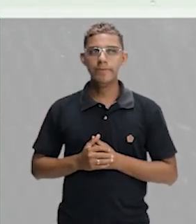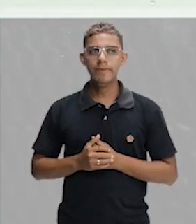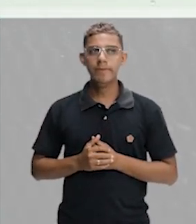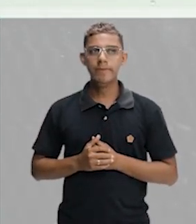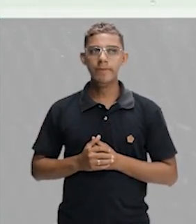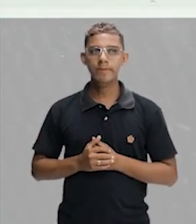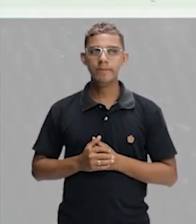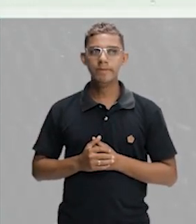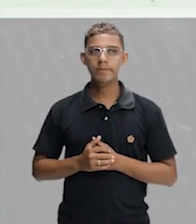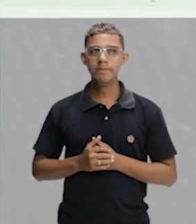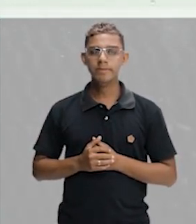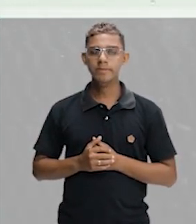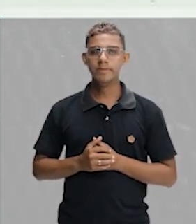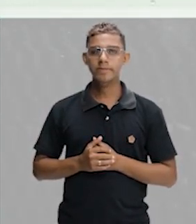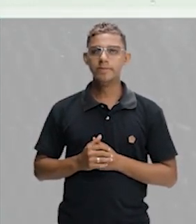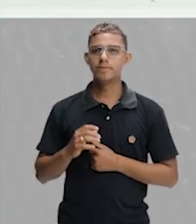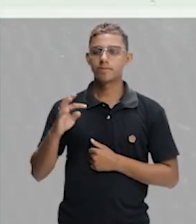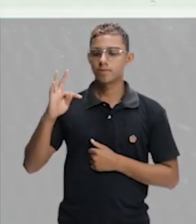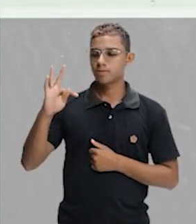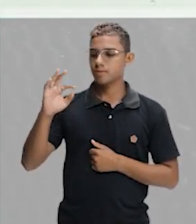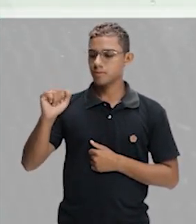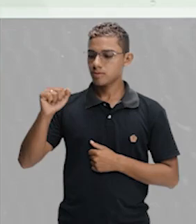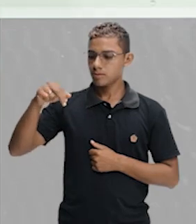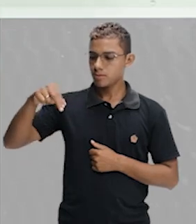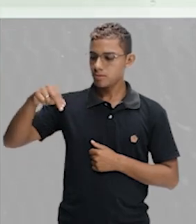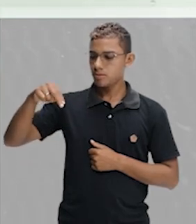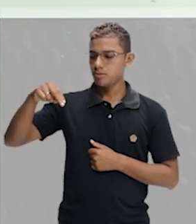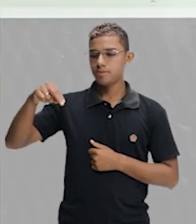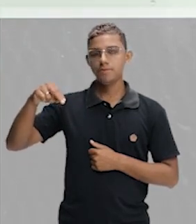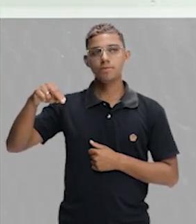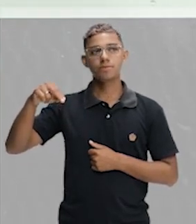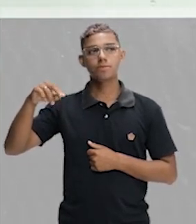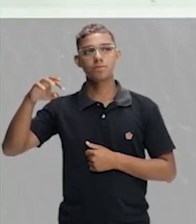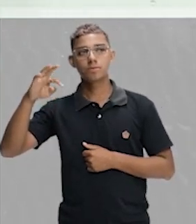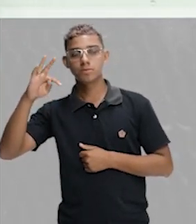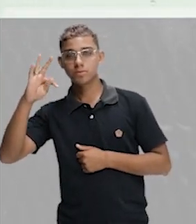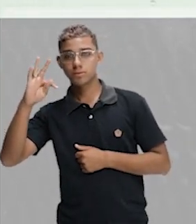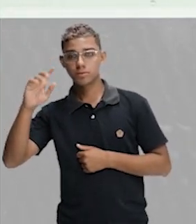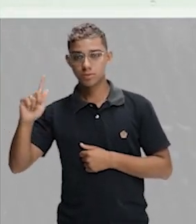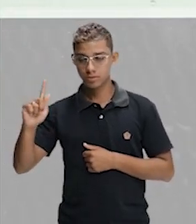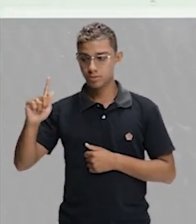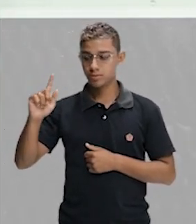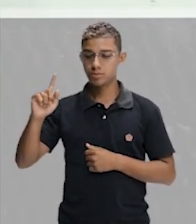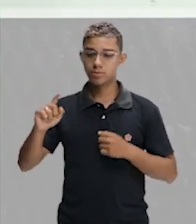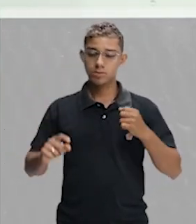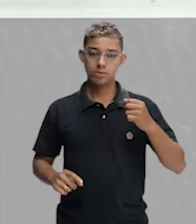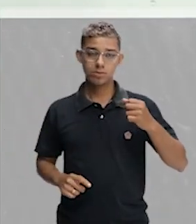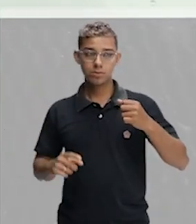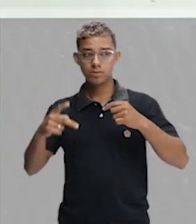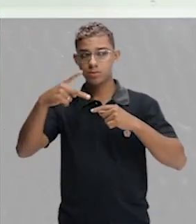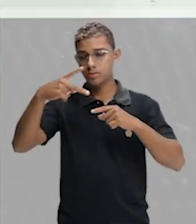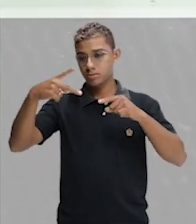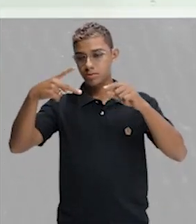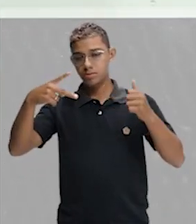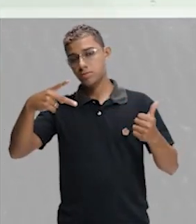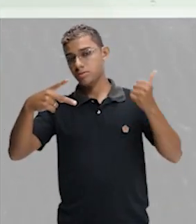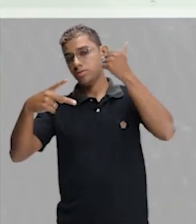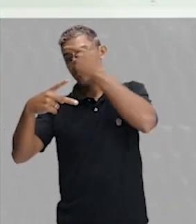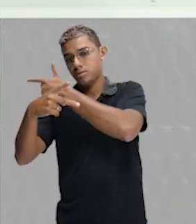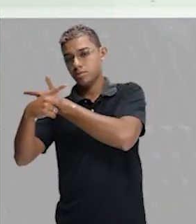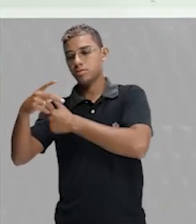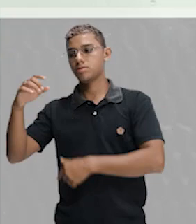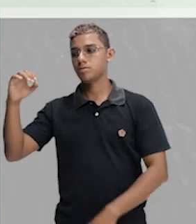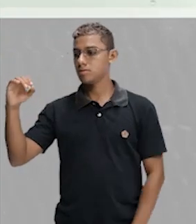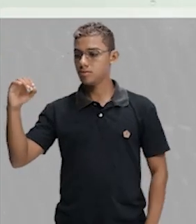então a gente já foi maior do que zero porque porque todo ângulo de 0 até 90 maior